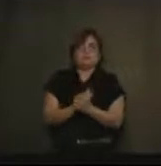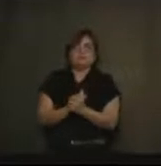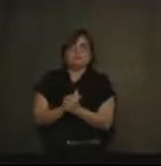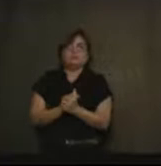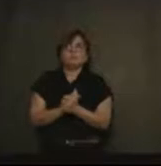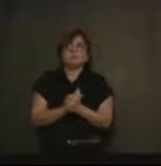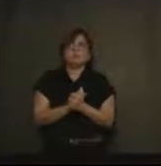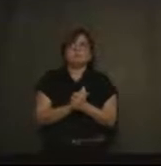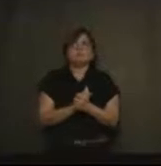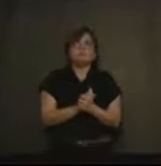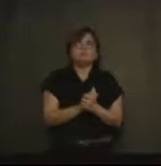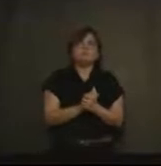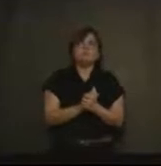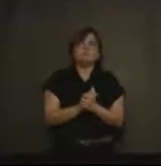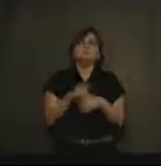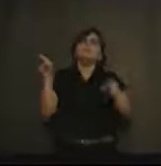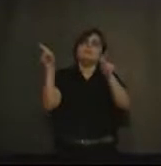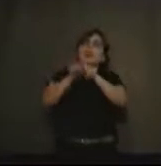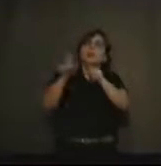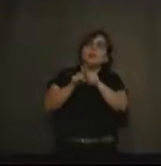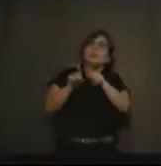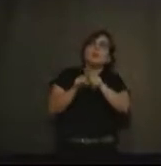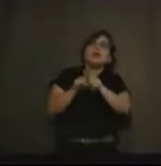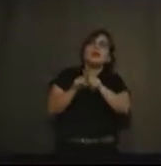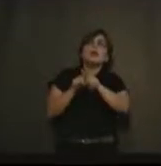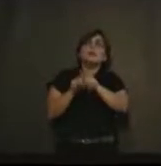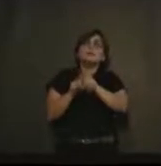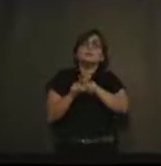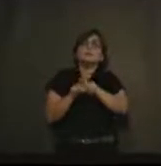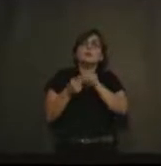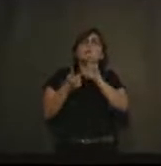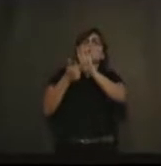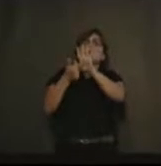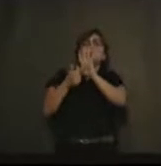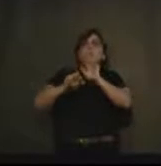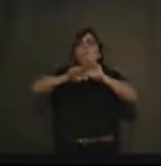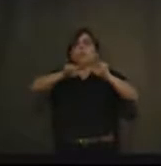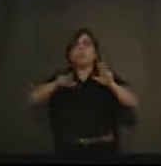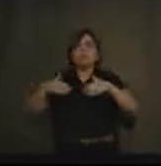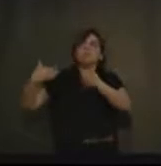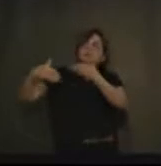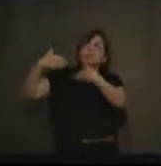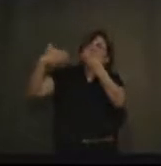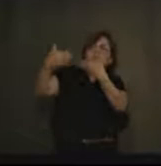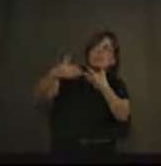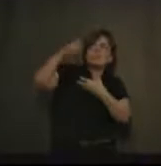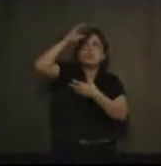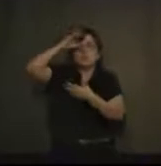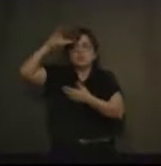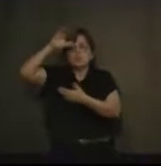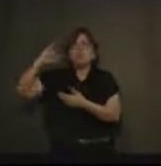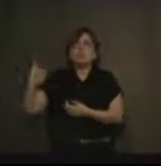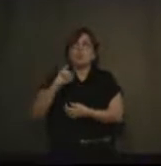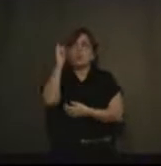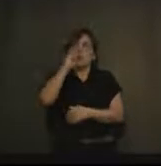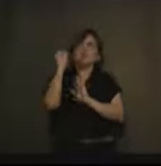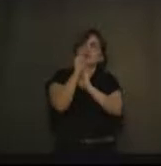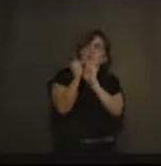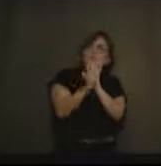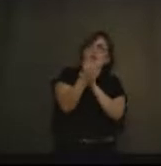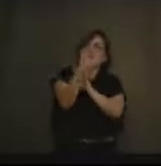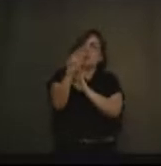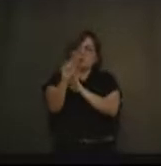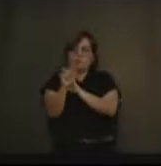extraordinários, e levou a vários desenvolvimentos científicos importantes ao longo do século XX. Um